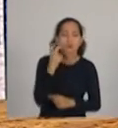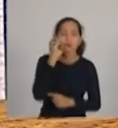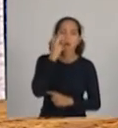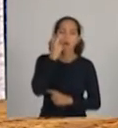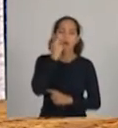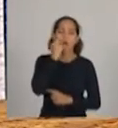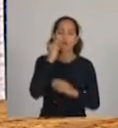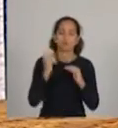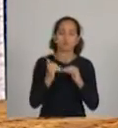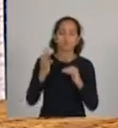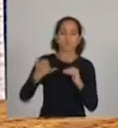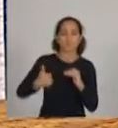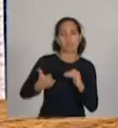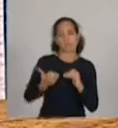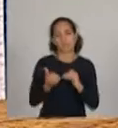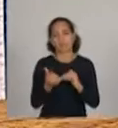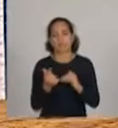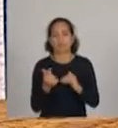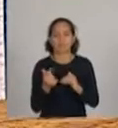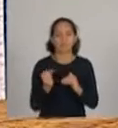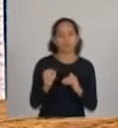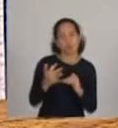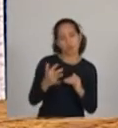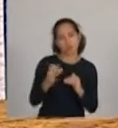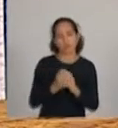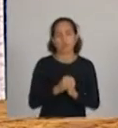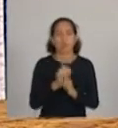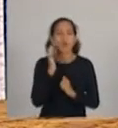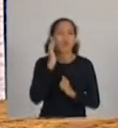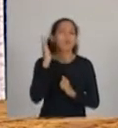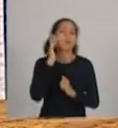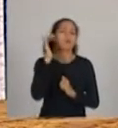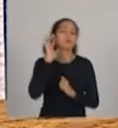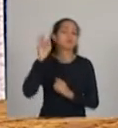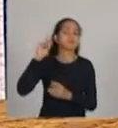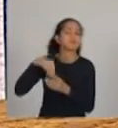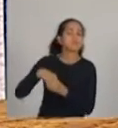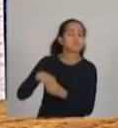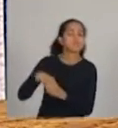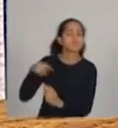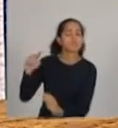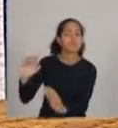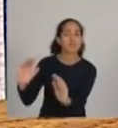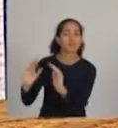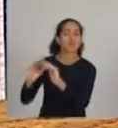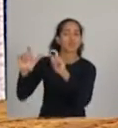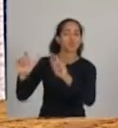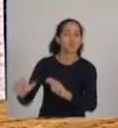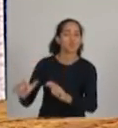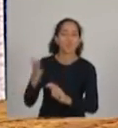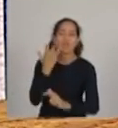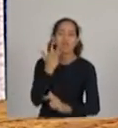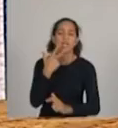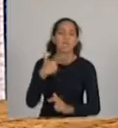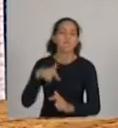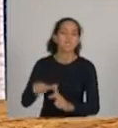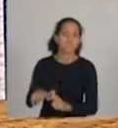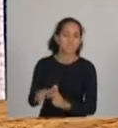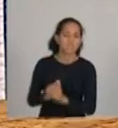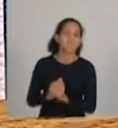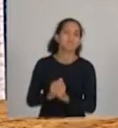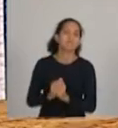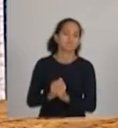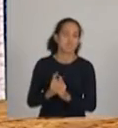6, 7, 8 anos. Agora, imagina as crianças que estão para a adoção e que têm um problema